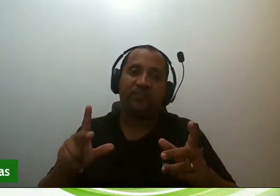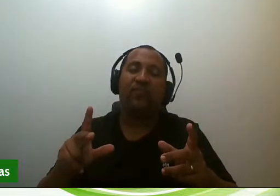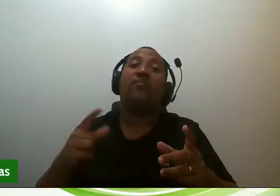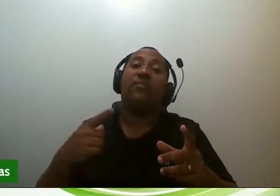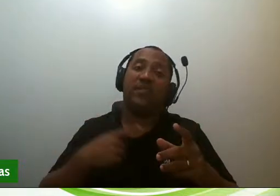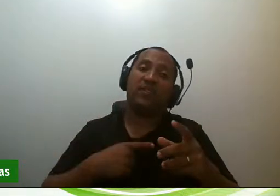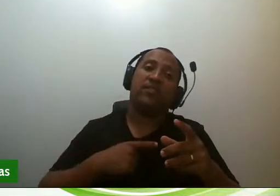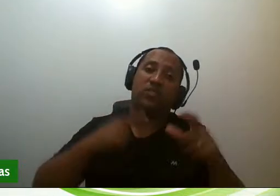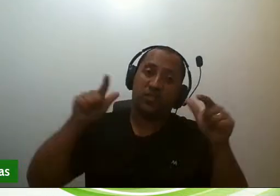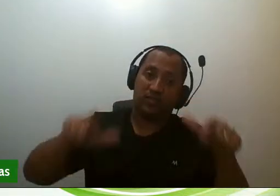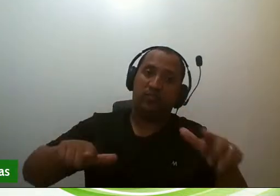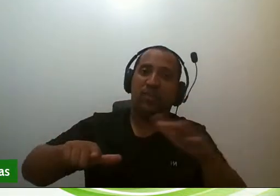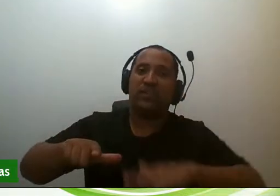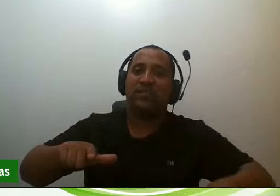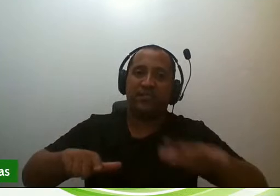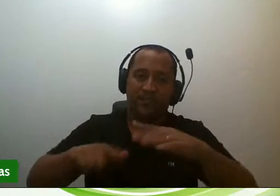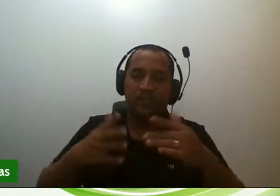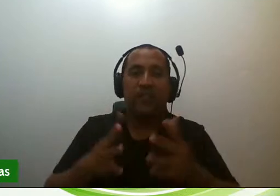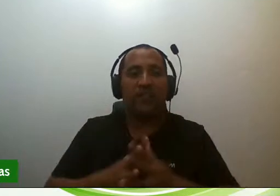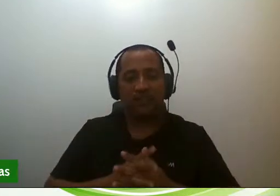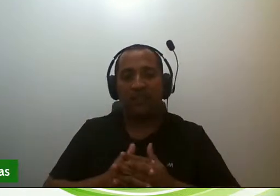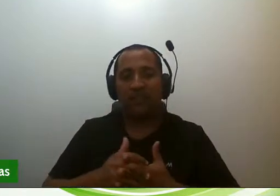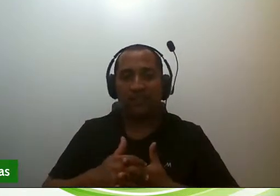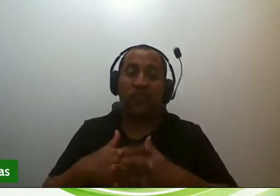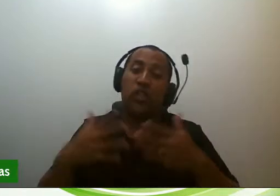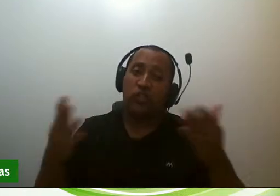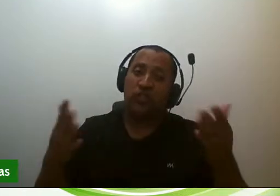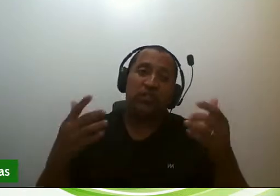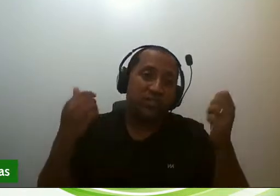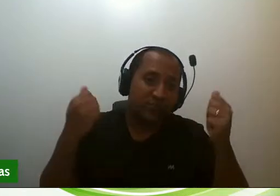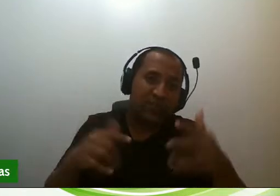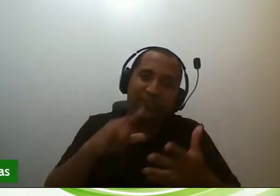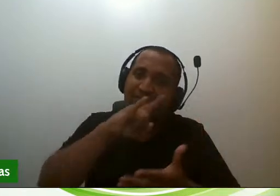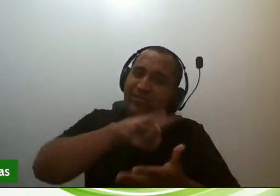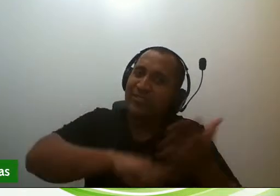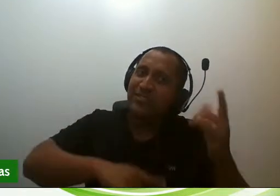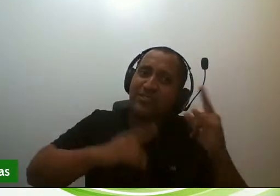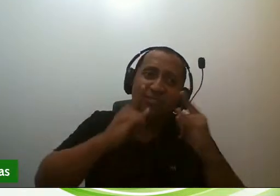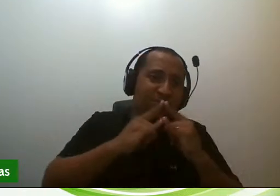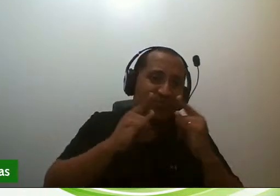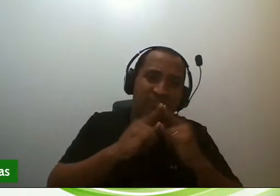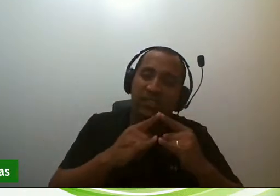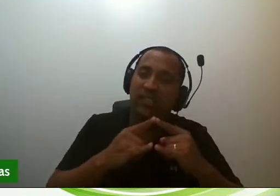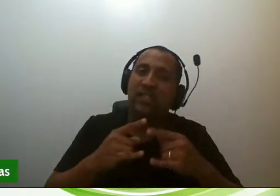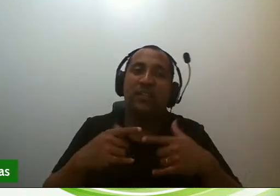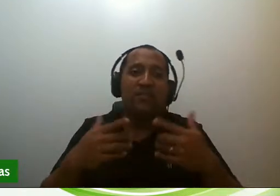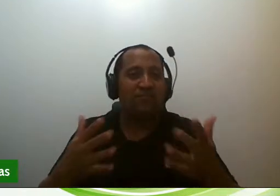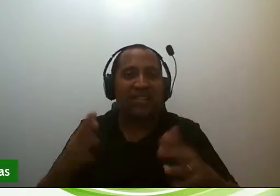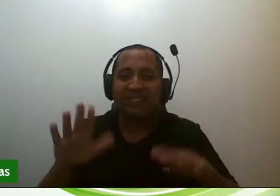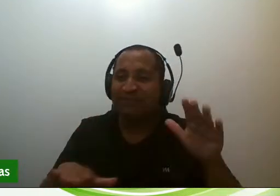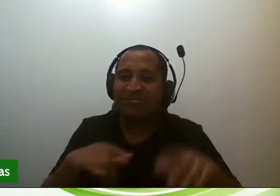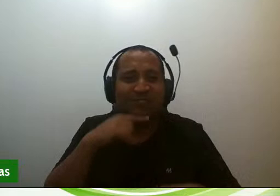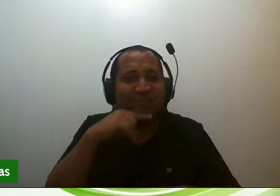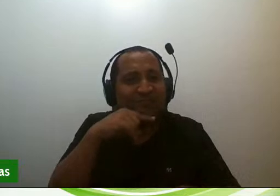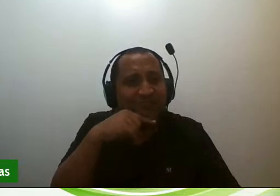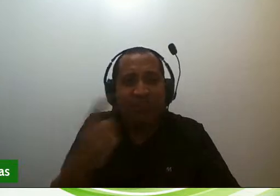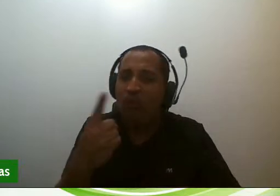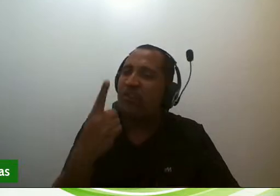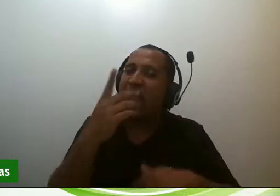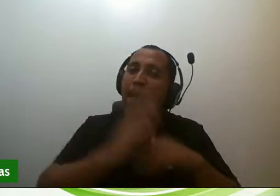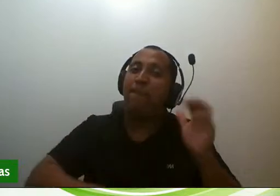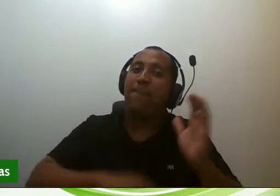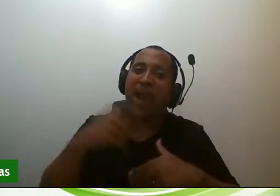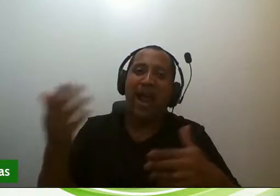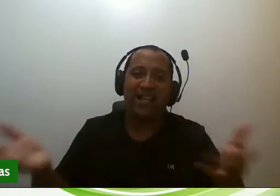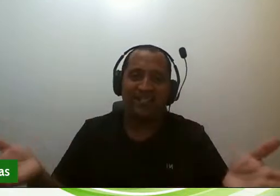nesses espaços. Né? A gente coloca isso nos nossos documentos institucionais, mas a gente não consegue colocar isso em prática muitas